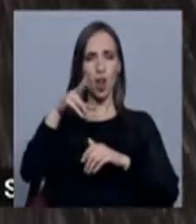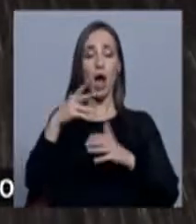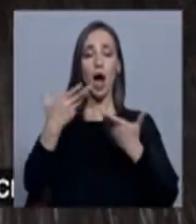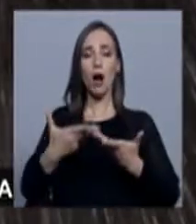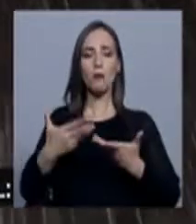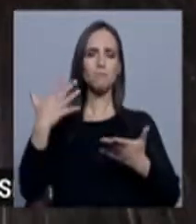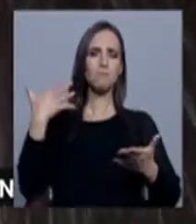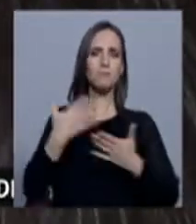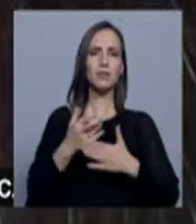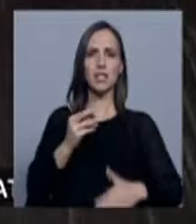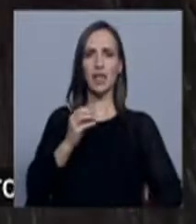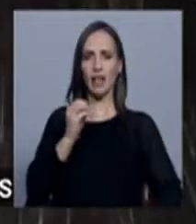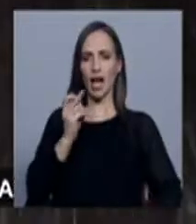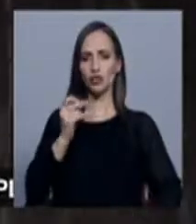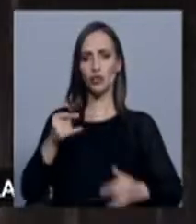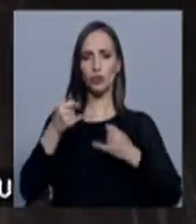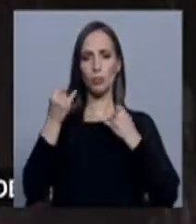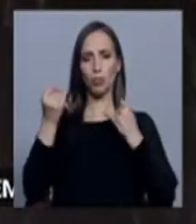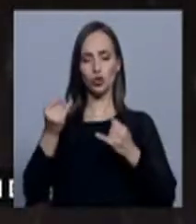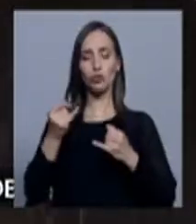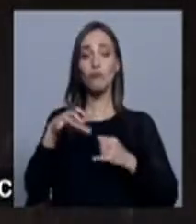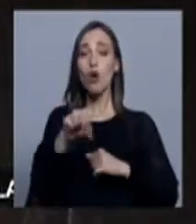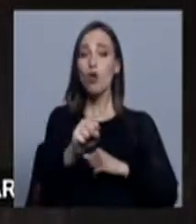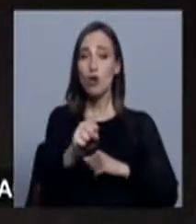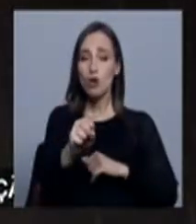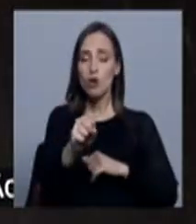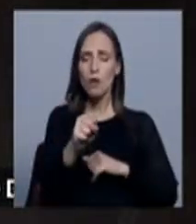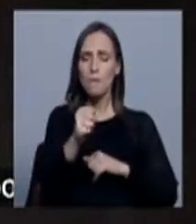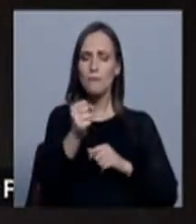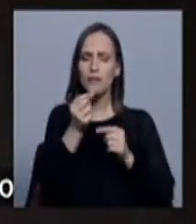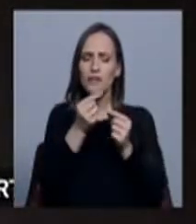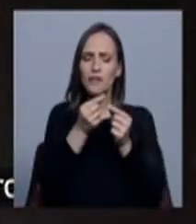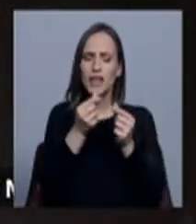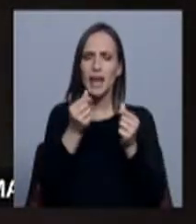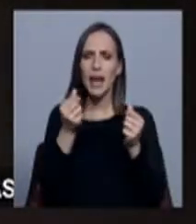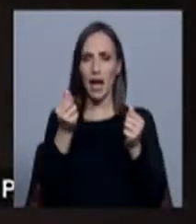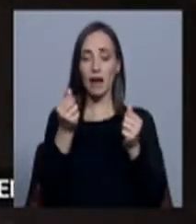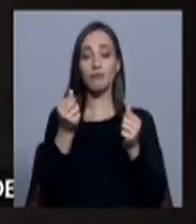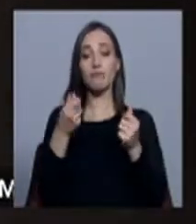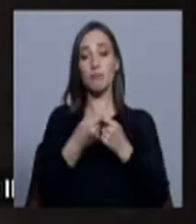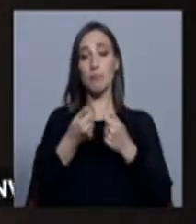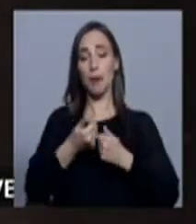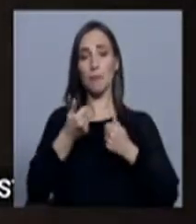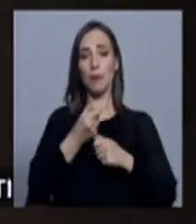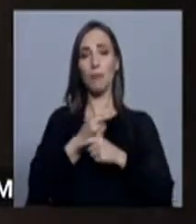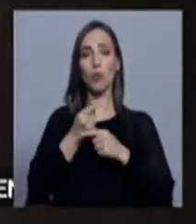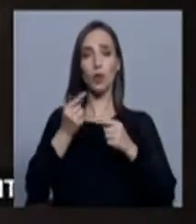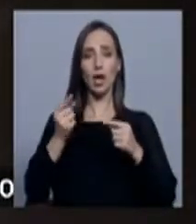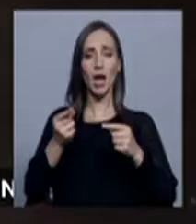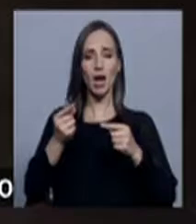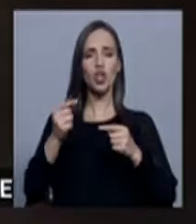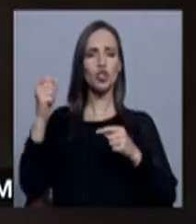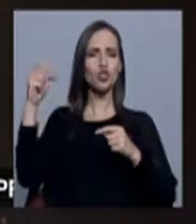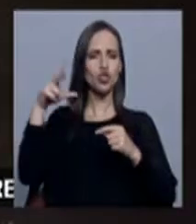quase 30 anos, a Parker Solar Probe apanhou uma ionosfera muito fina. Olha, e calha bem porque o ciclo solar também está numa